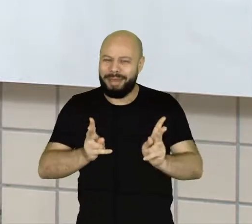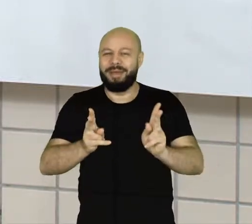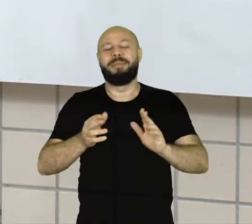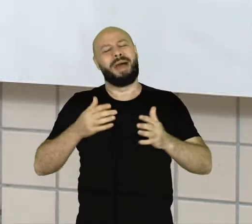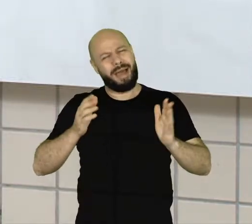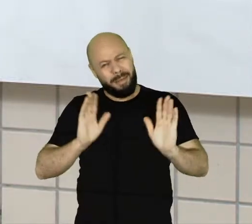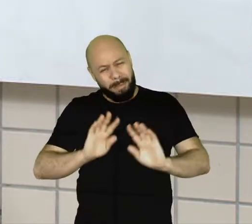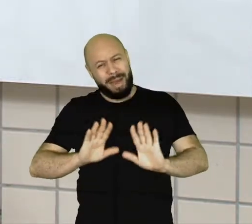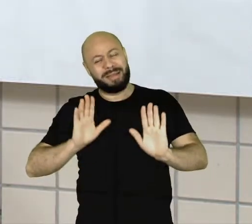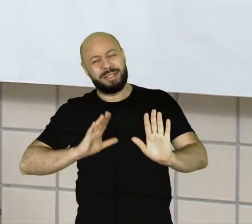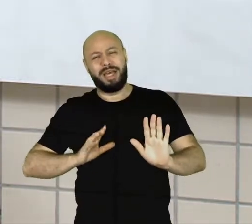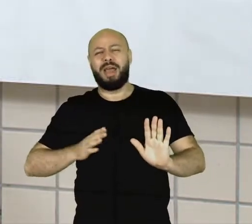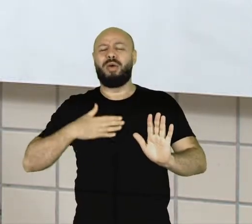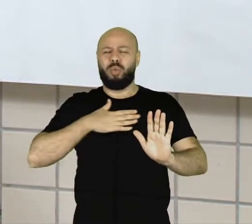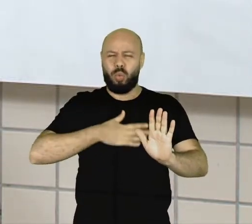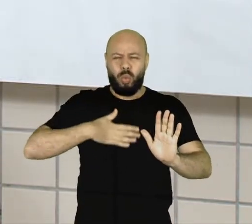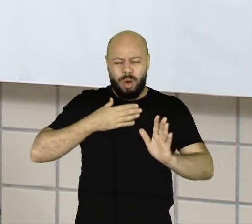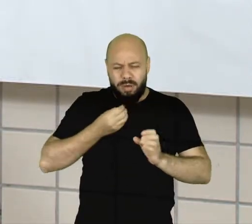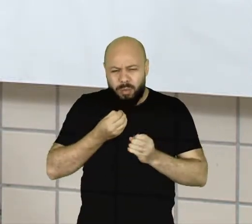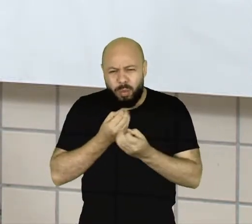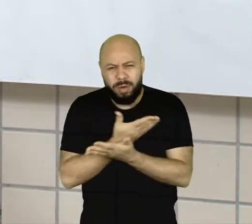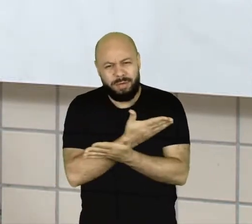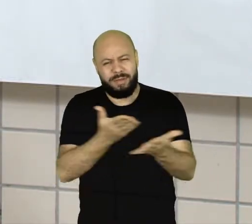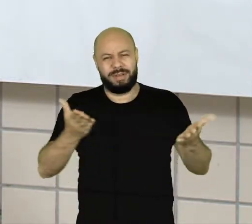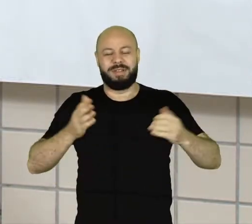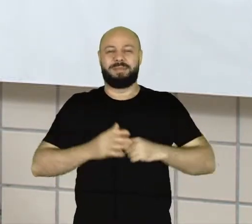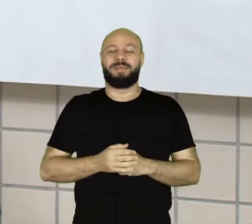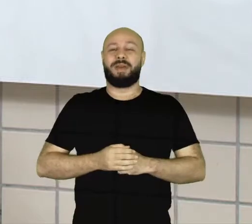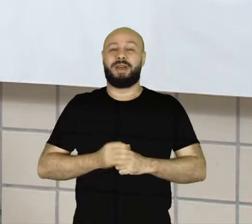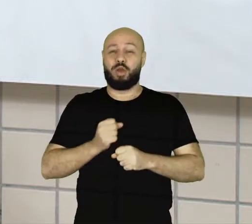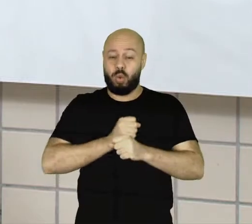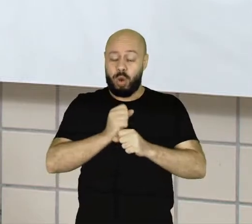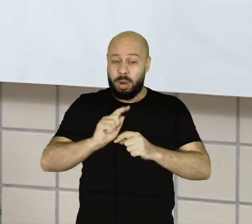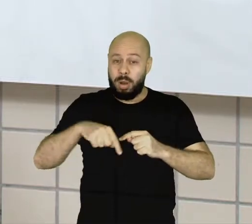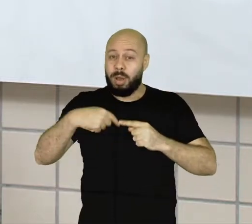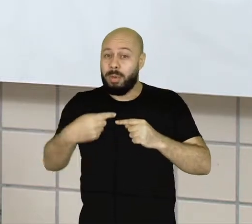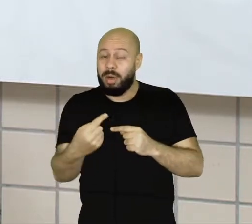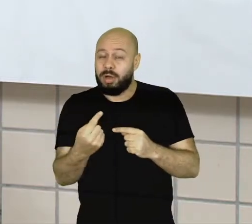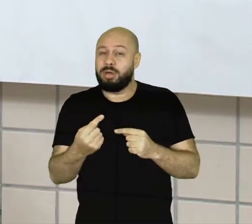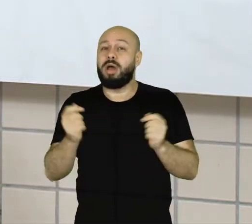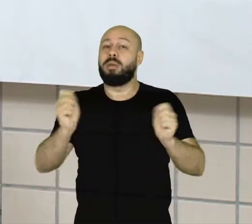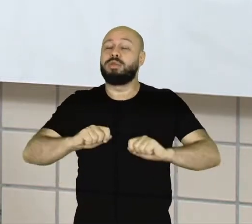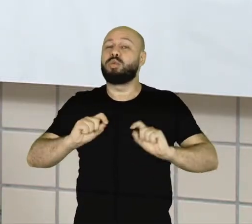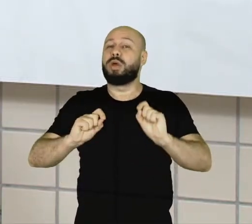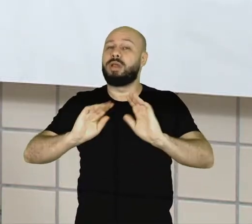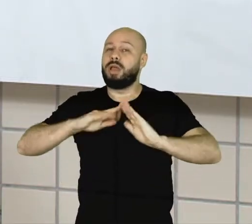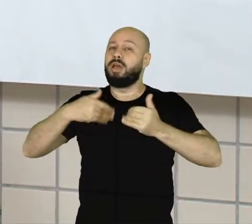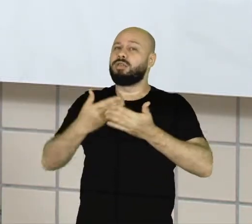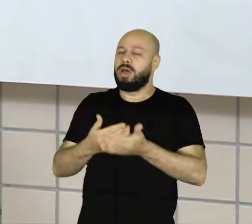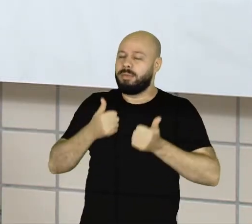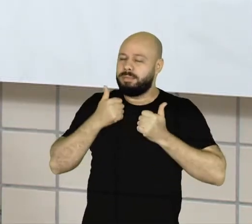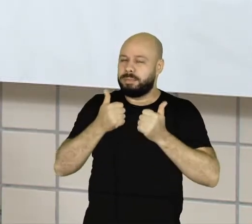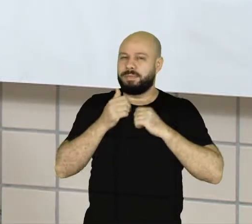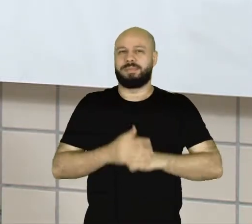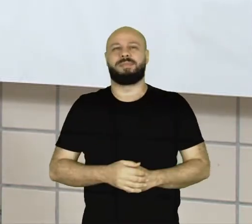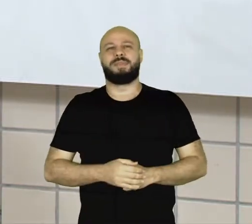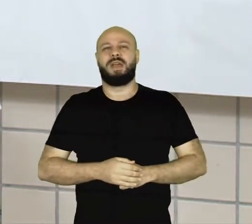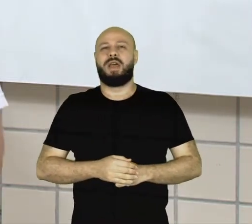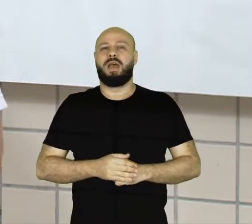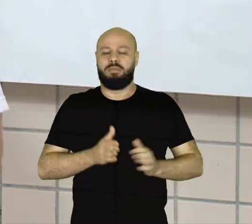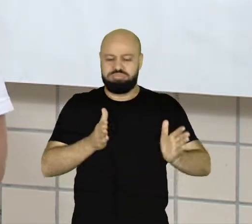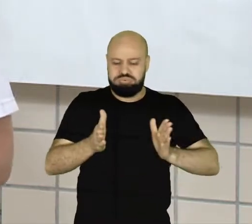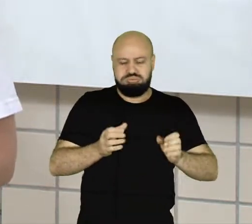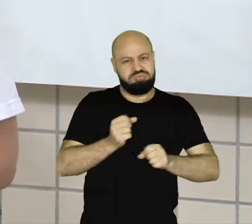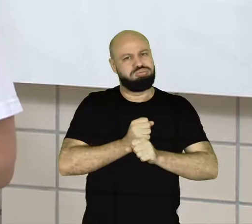para vocês. Eu quero que todo mundo esteja bem e que no ano que vem a gente volte todo mundo bem. Eu sei que esse ano foi um ano